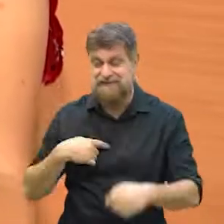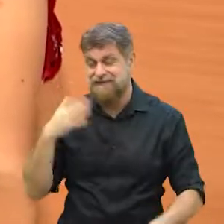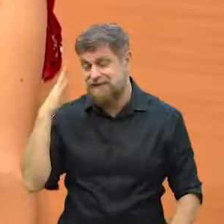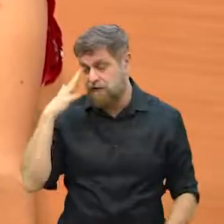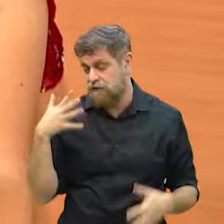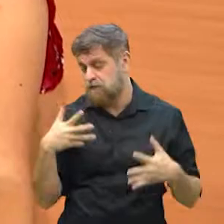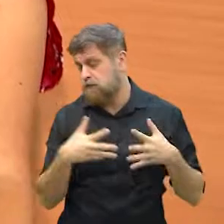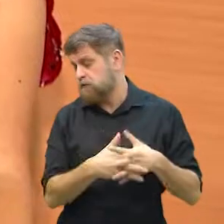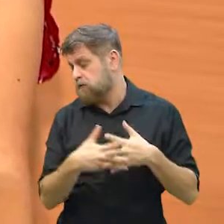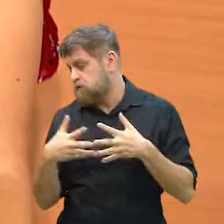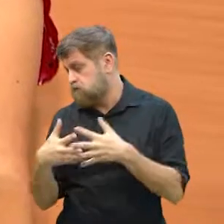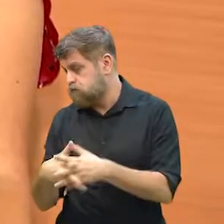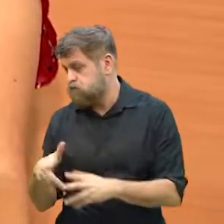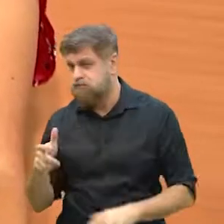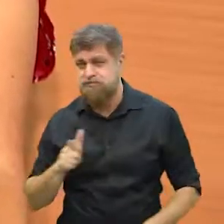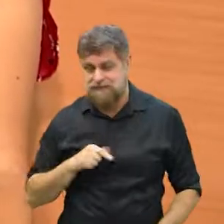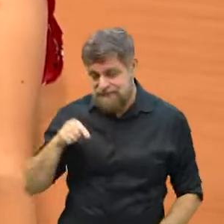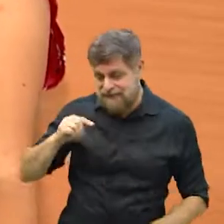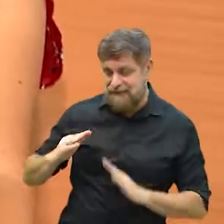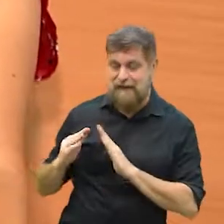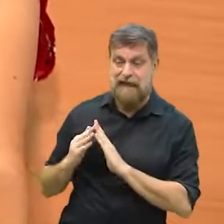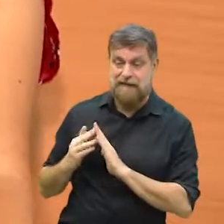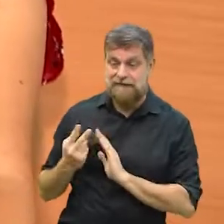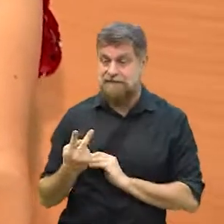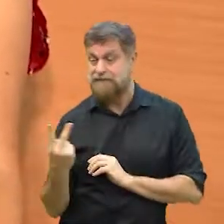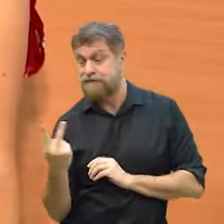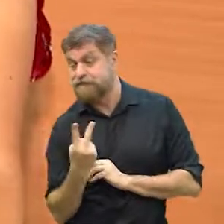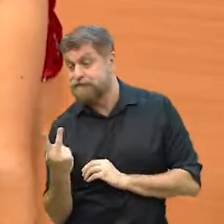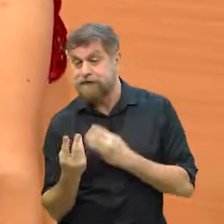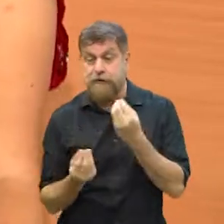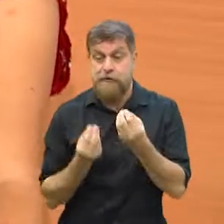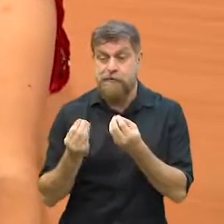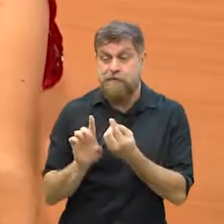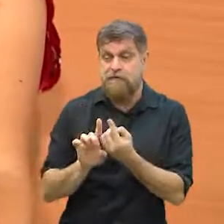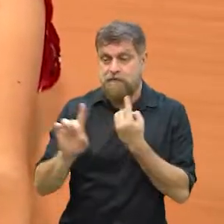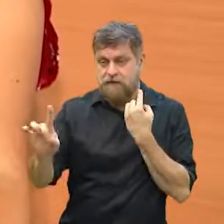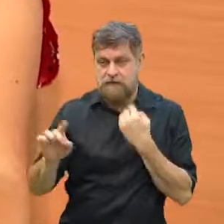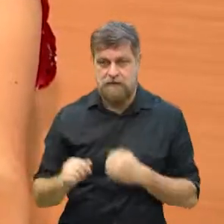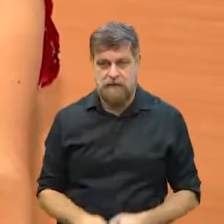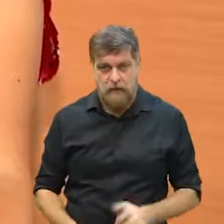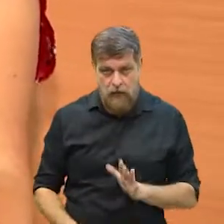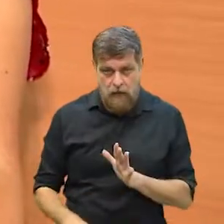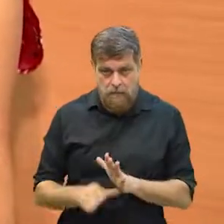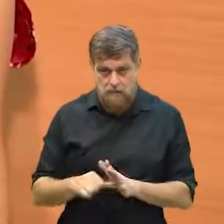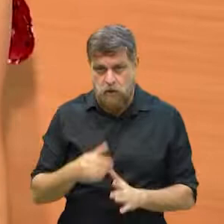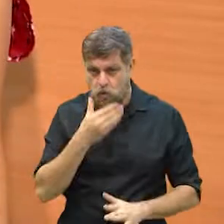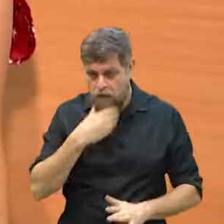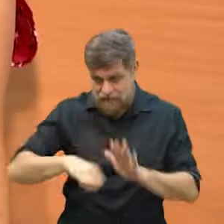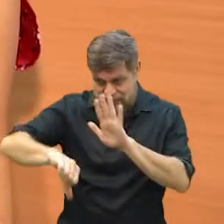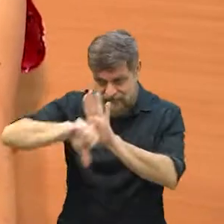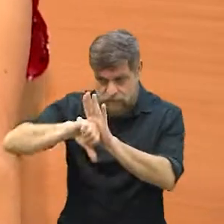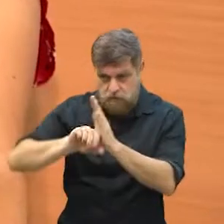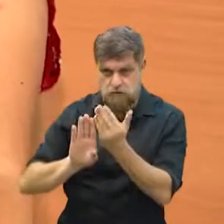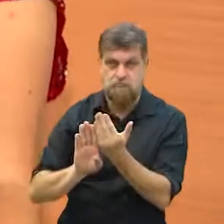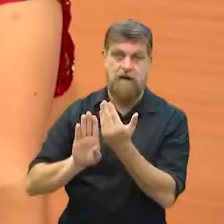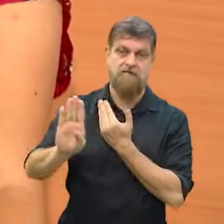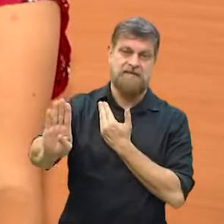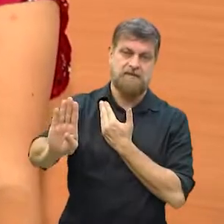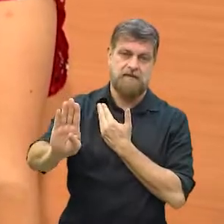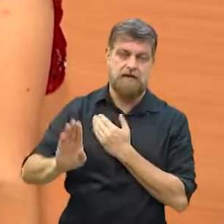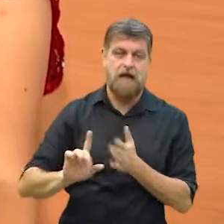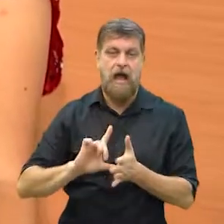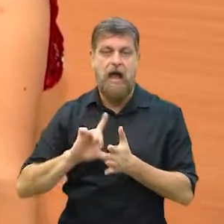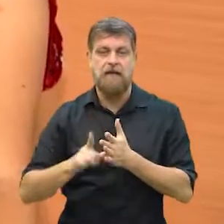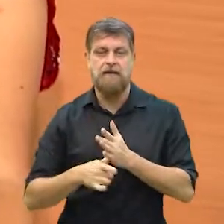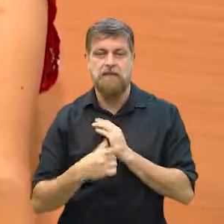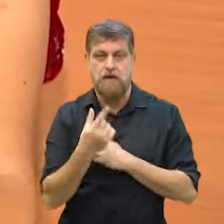isso tem complicações sobre questão, né, de patrimônio, enfim. Mas, assim, essa é a primeira medida, o agressor tem que ser afastado do lar. Mas